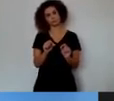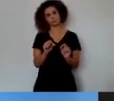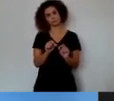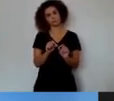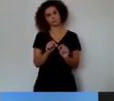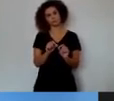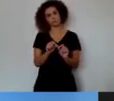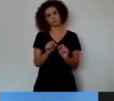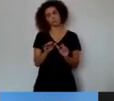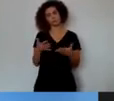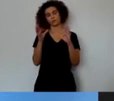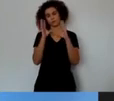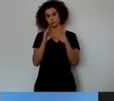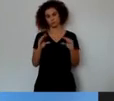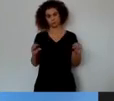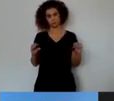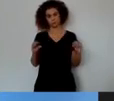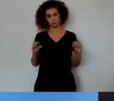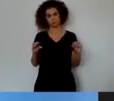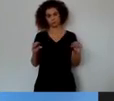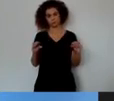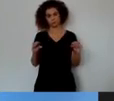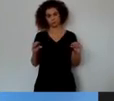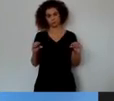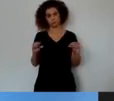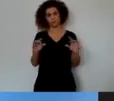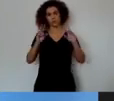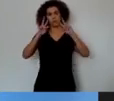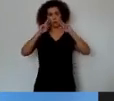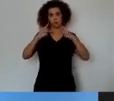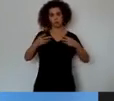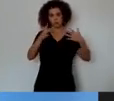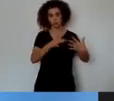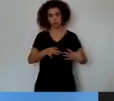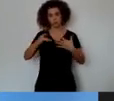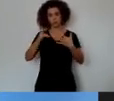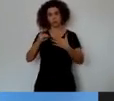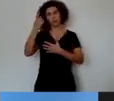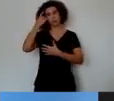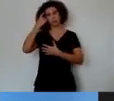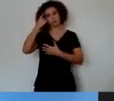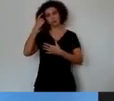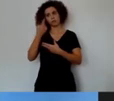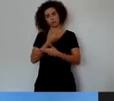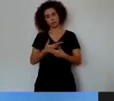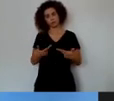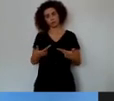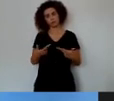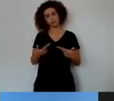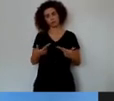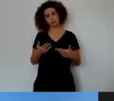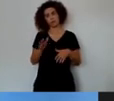Então, fiquem tranquilos nesse sentido, né? Eu rever os privilégios de vocês, o repensar essas questões todas, inclusive, né, nem